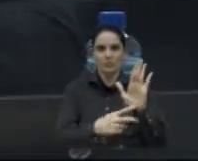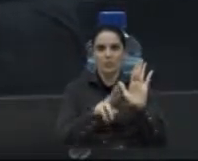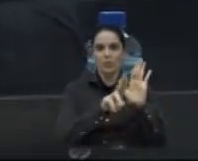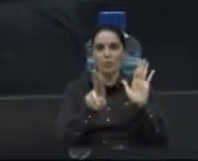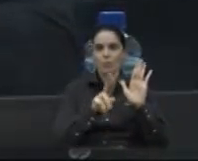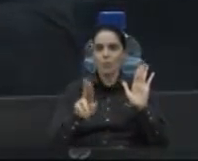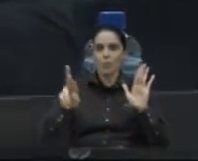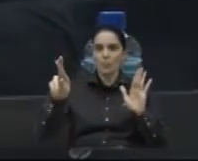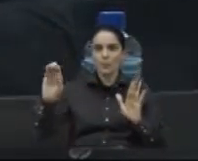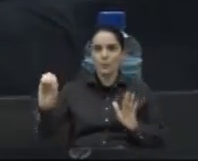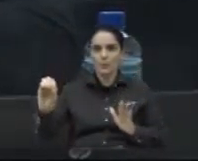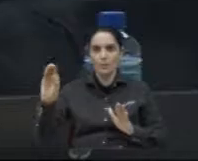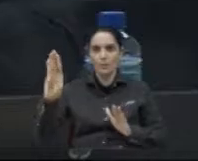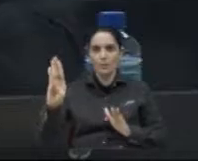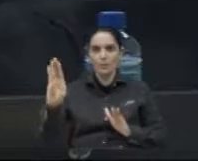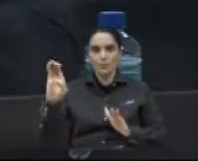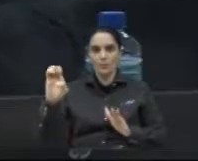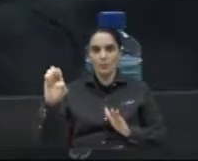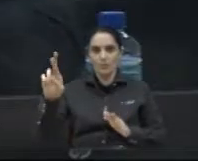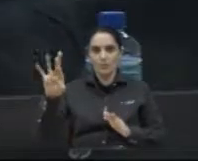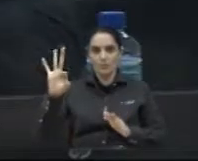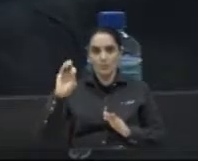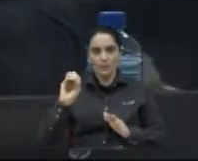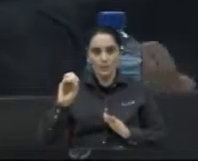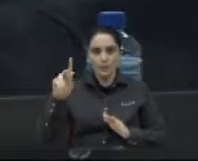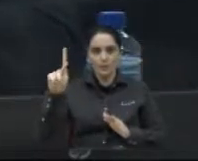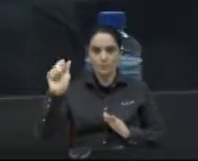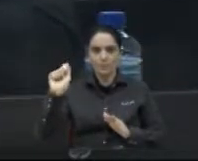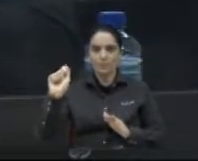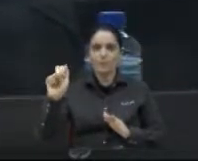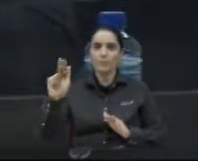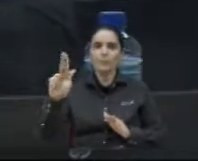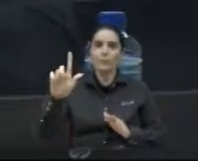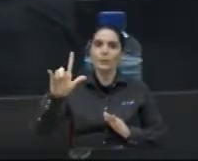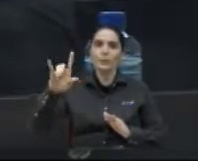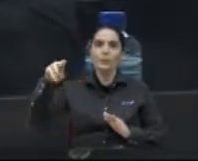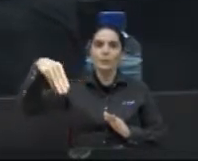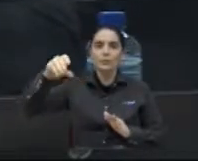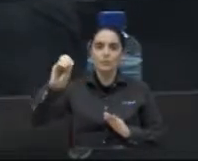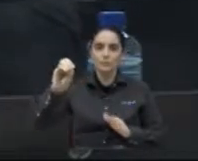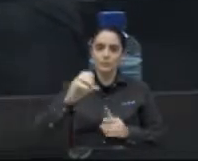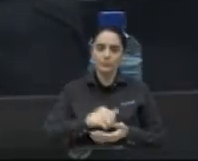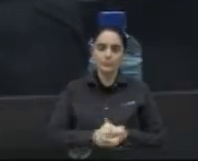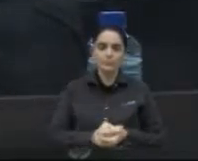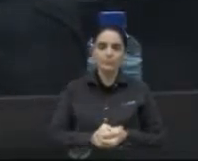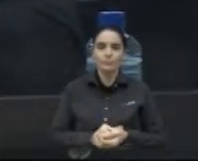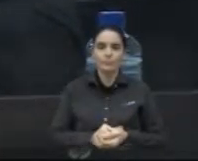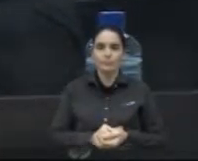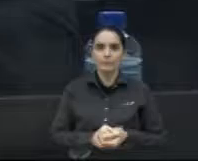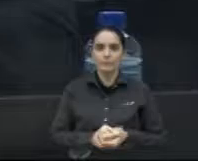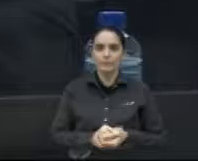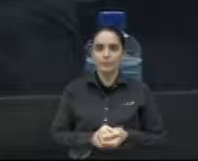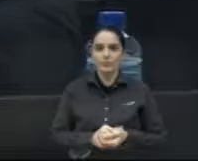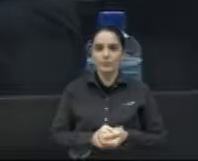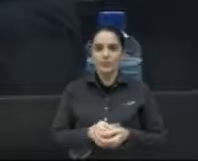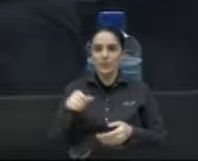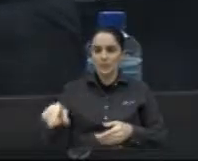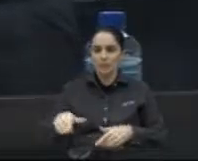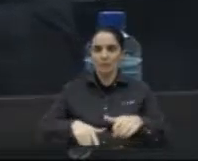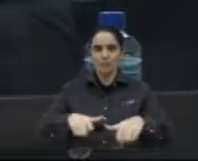sempre haverão de se lembrar do nome do Roberto Paulino de Araújo e de sua obra importante em benefício da cultura